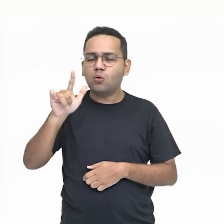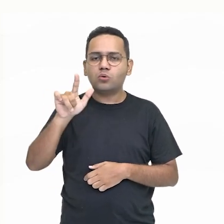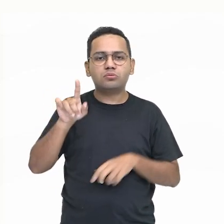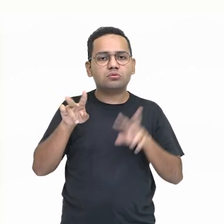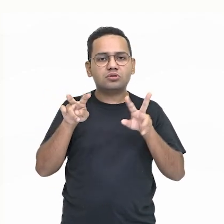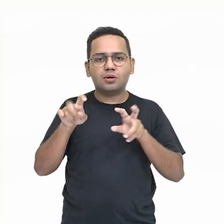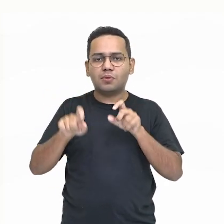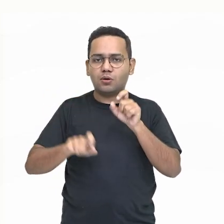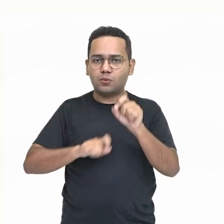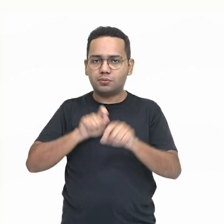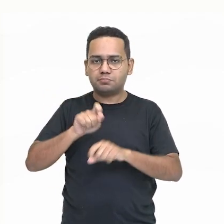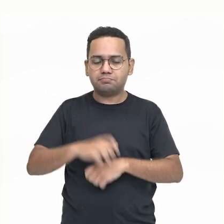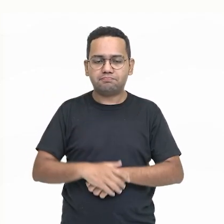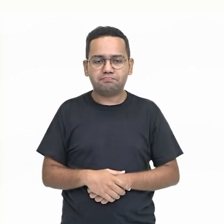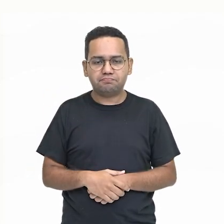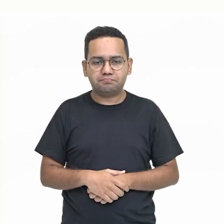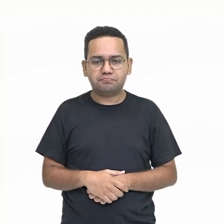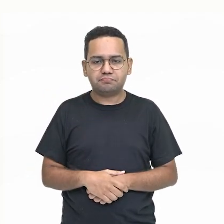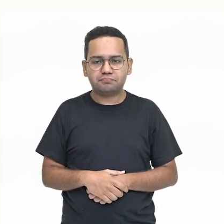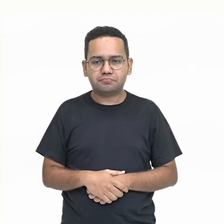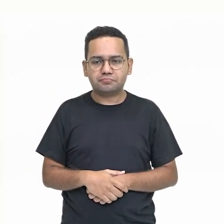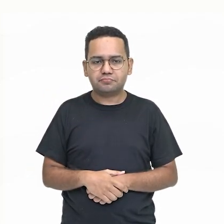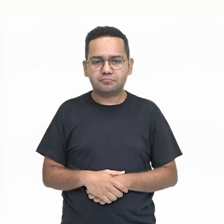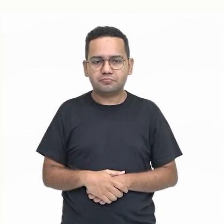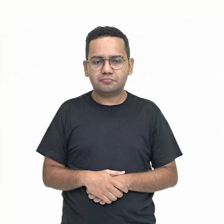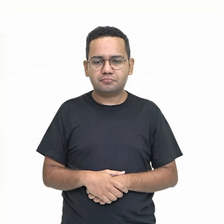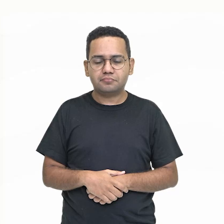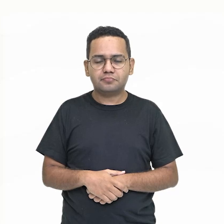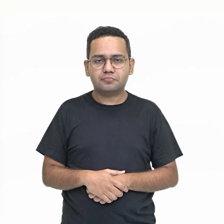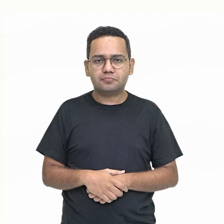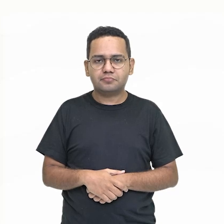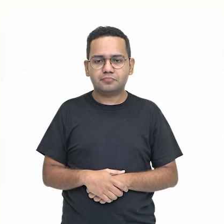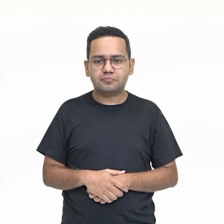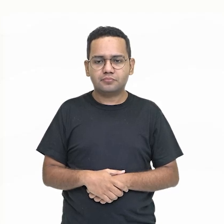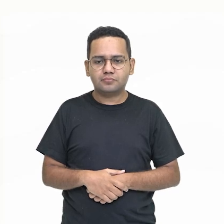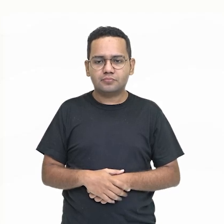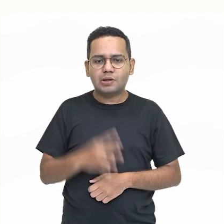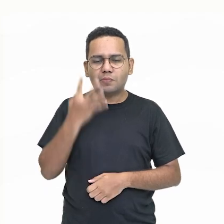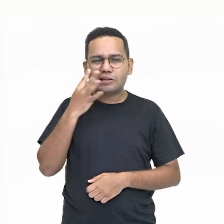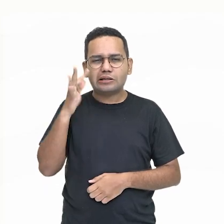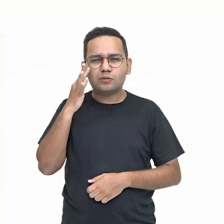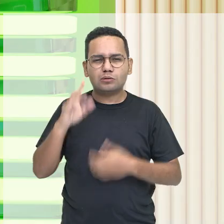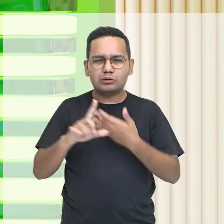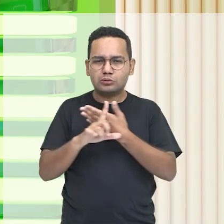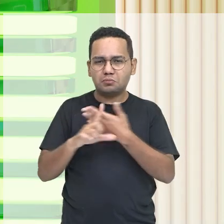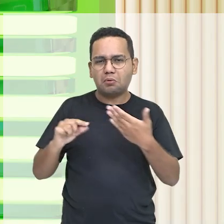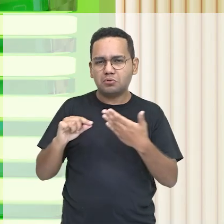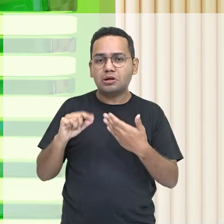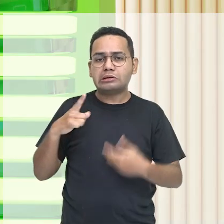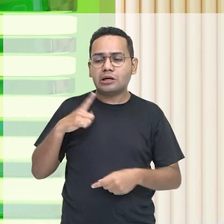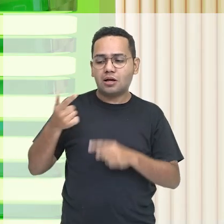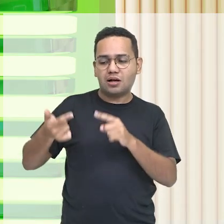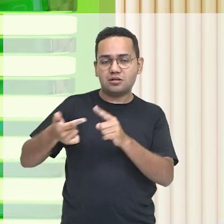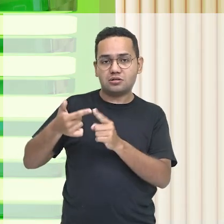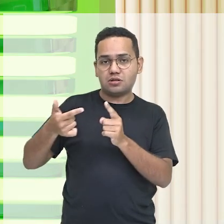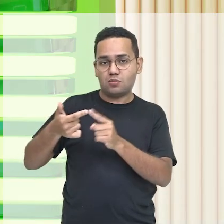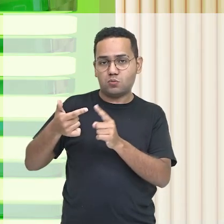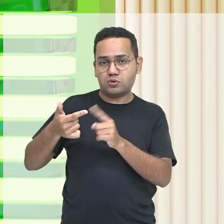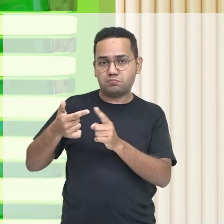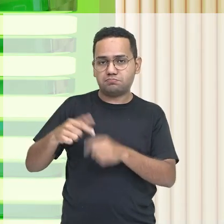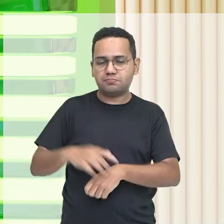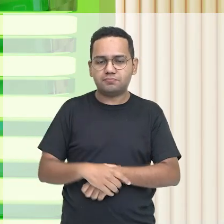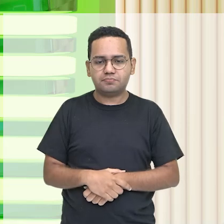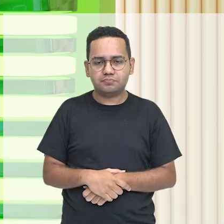envolvido aí, para as leis de Newton, nós vimos a segunda lei de Newton.